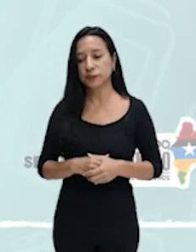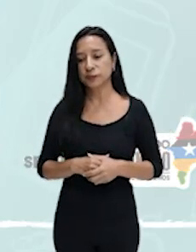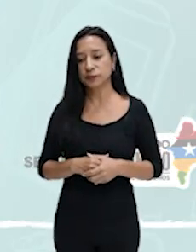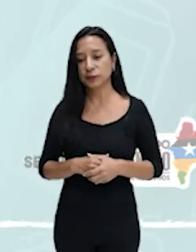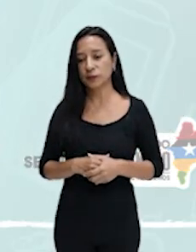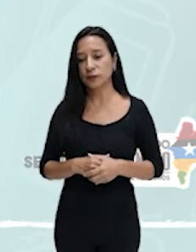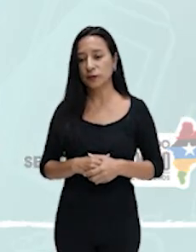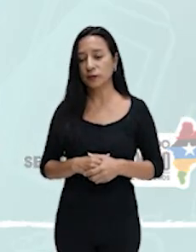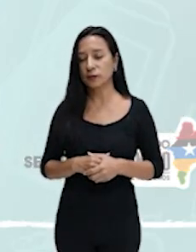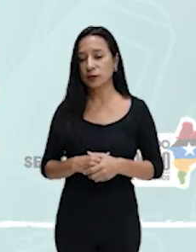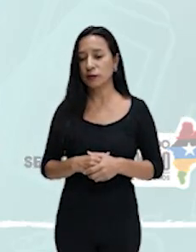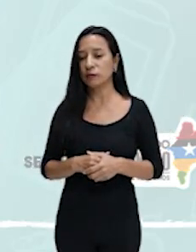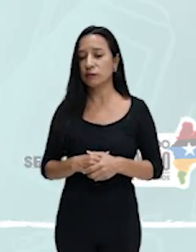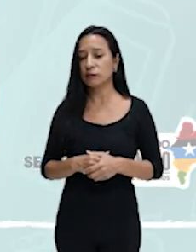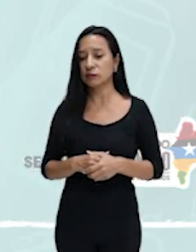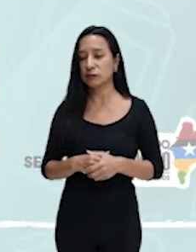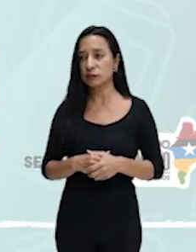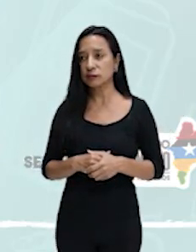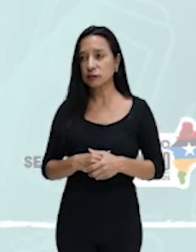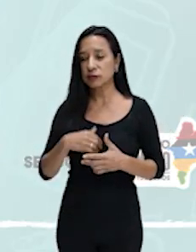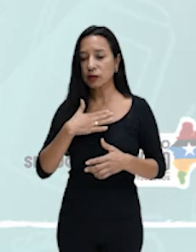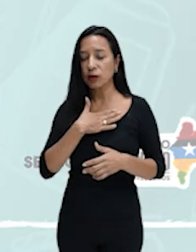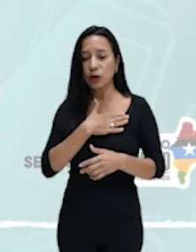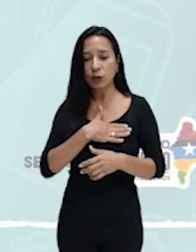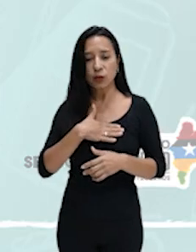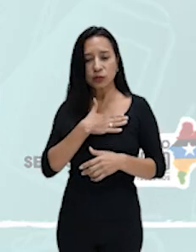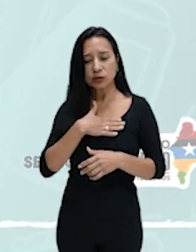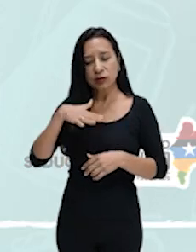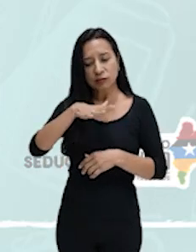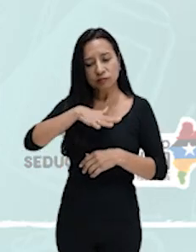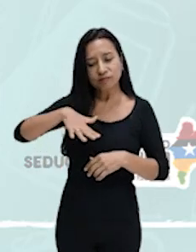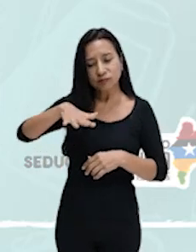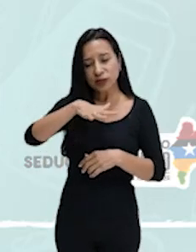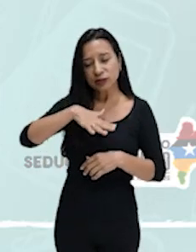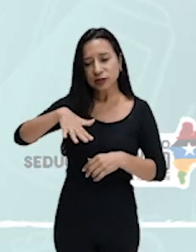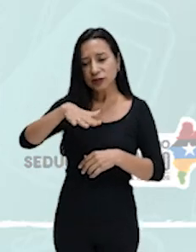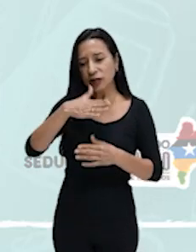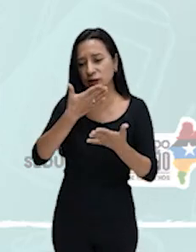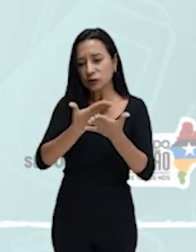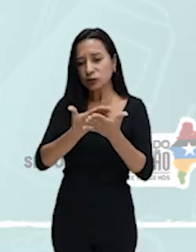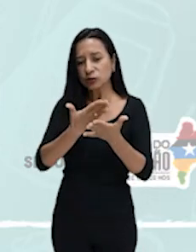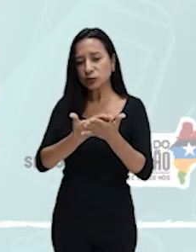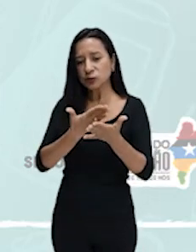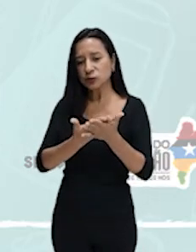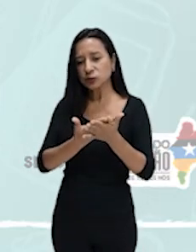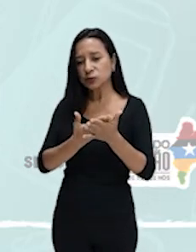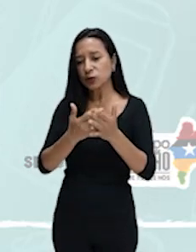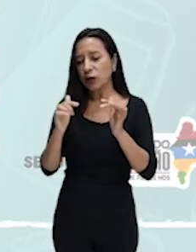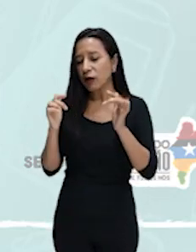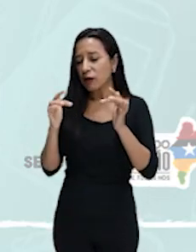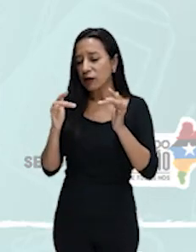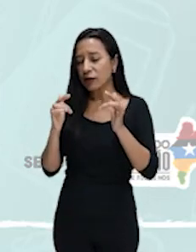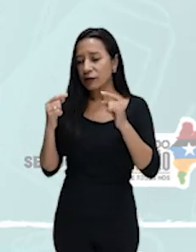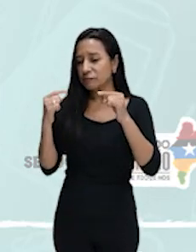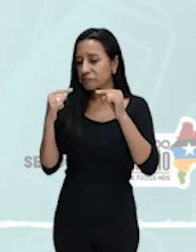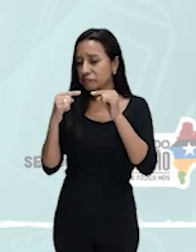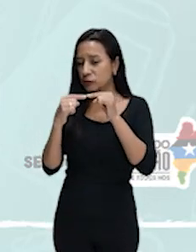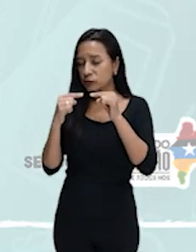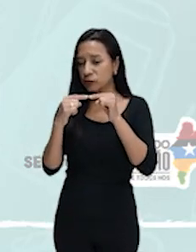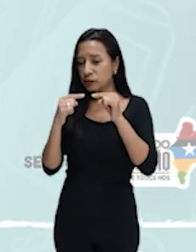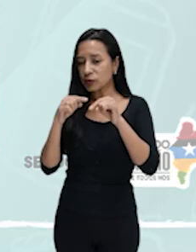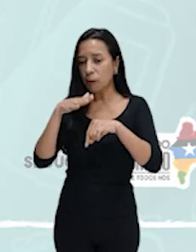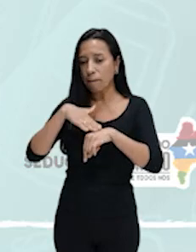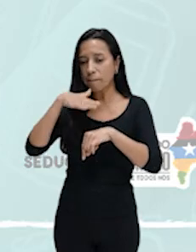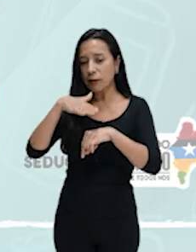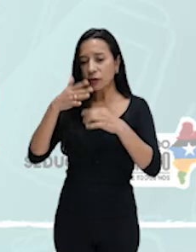áreas, identificando-se mais com aquelas ligadas às artes e à filosofia. Ainda jovem, com 18